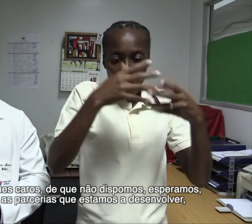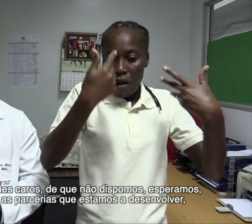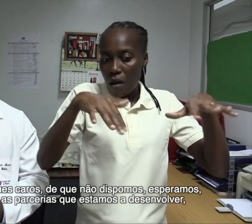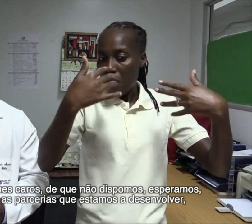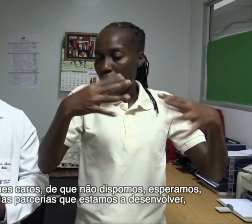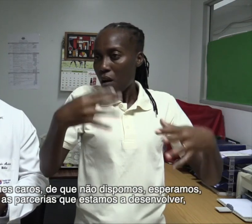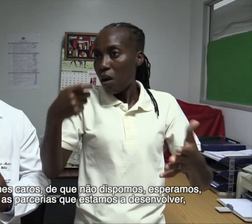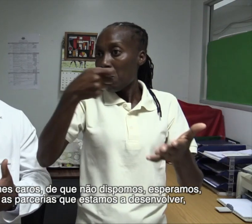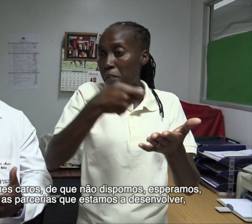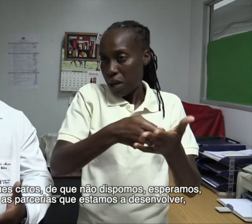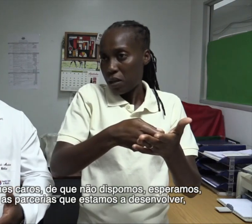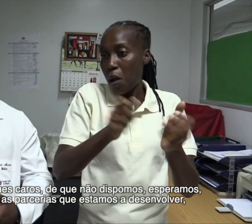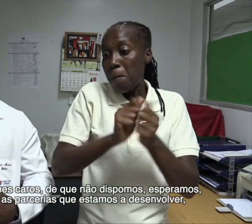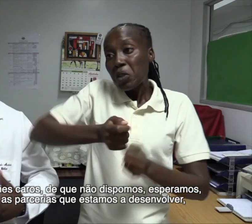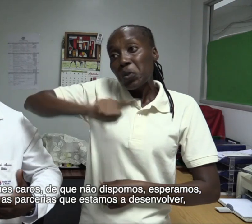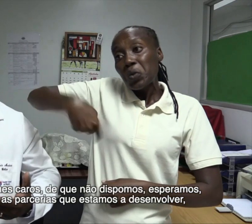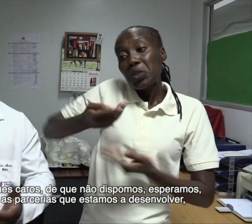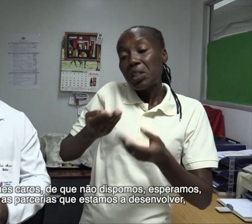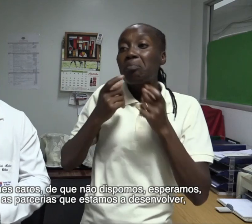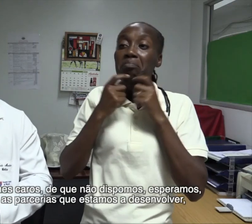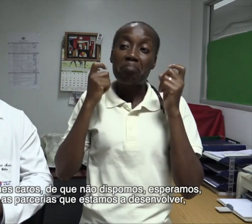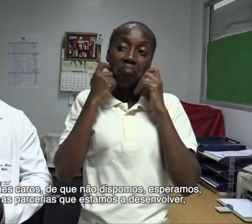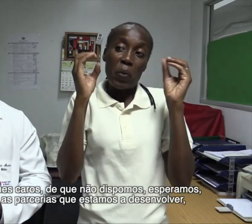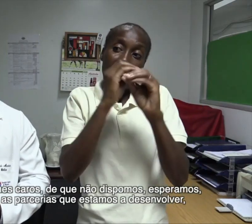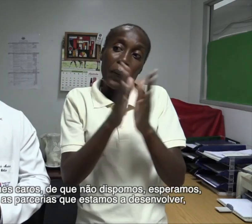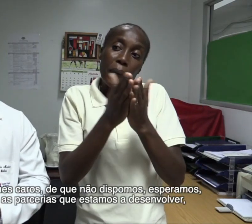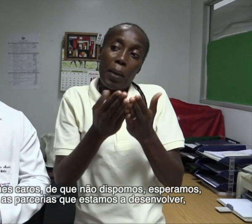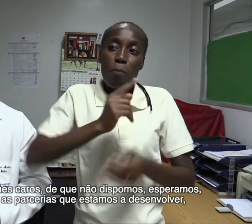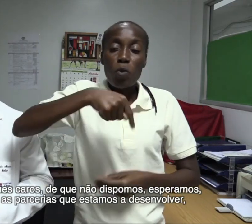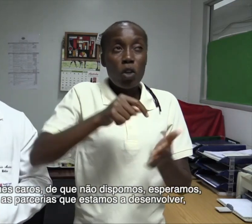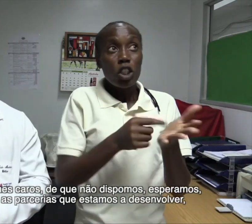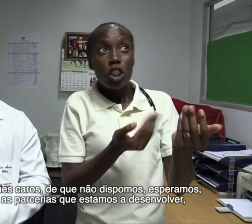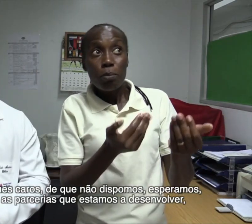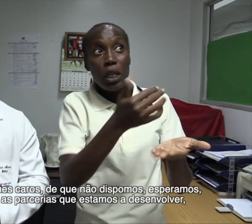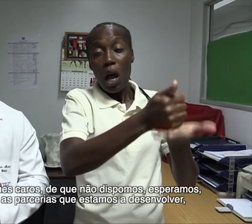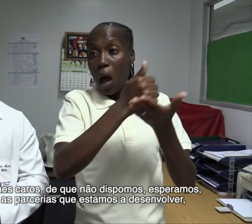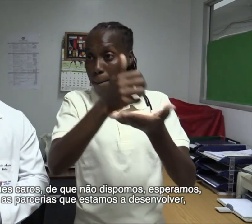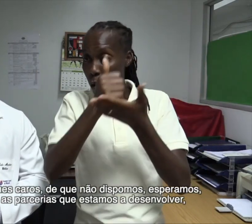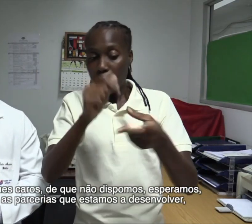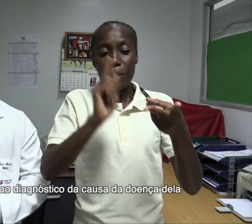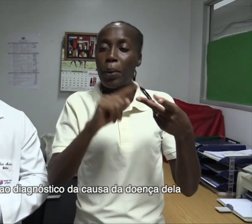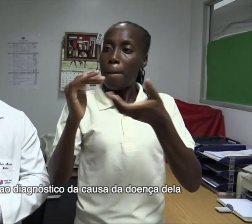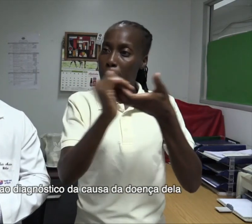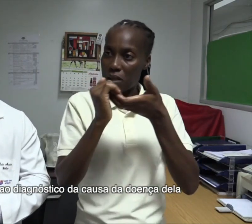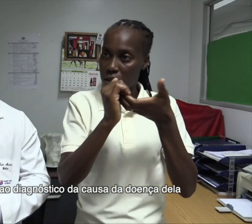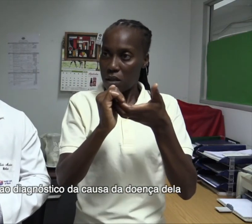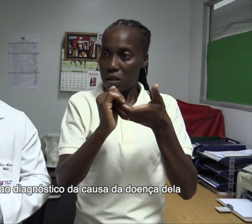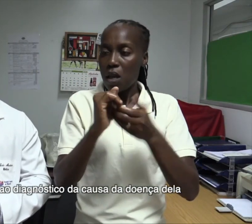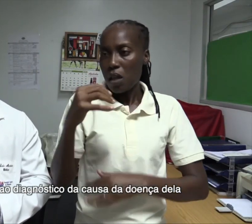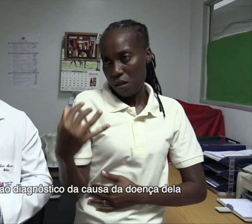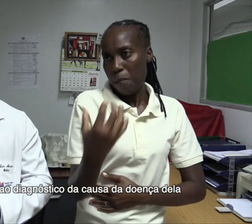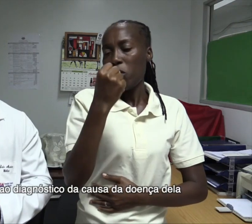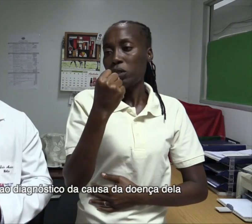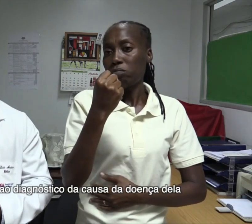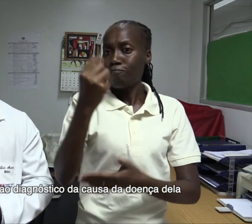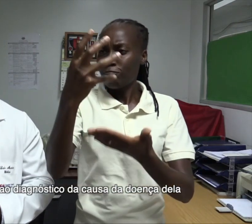aqui connosco, nós esperamos, com apoio e com as parcerias que nós estamos a desenvolver, podermos chegar